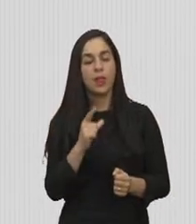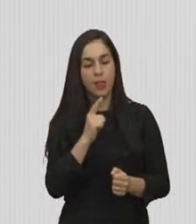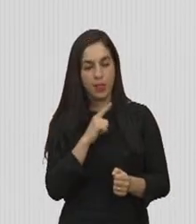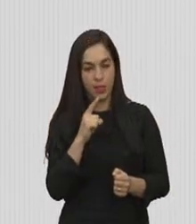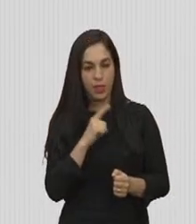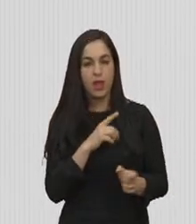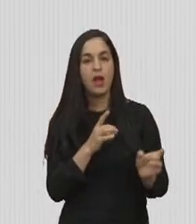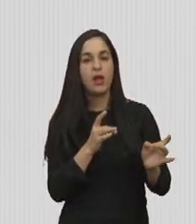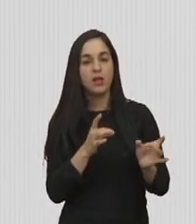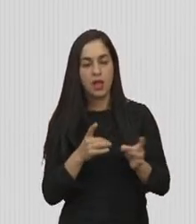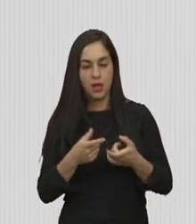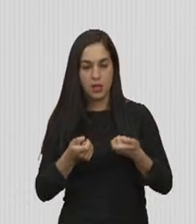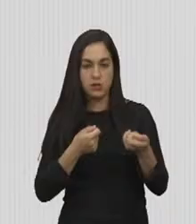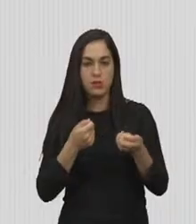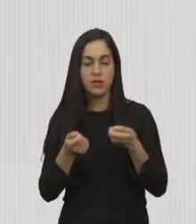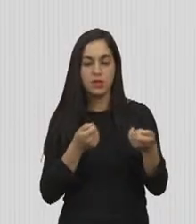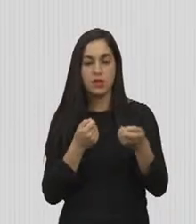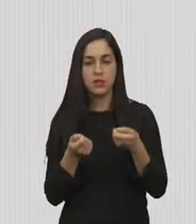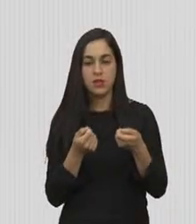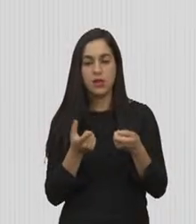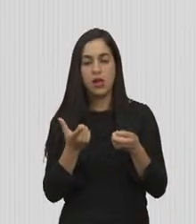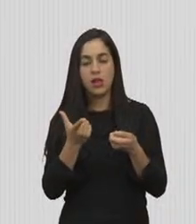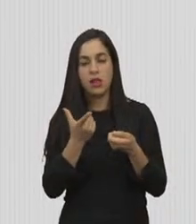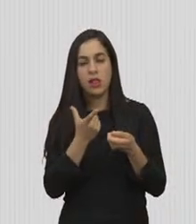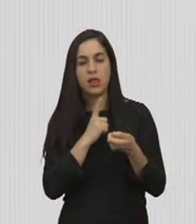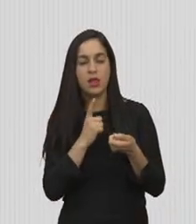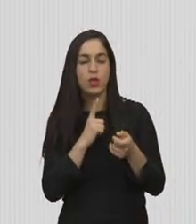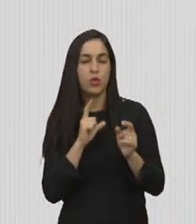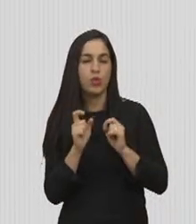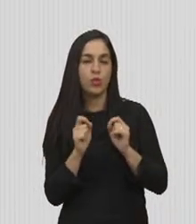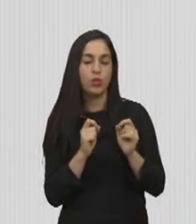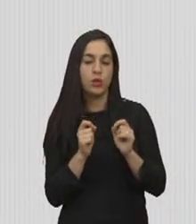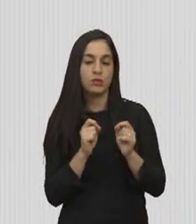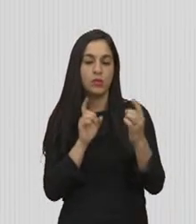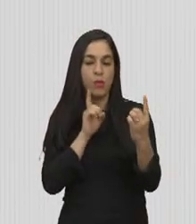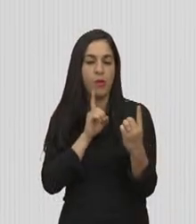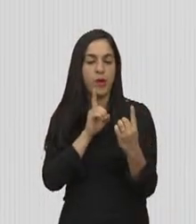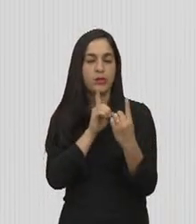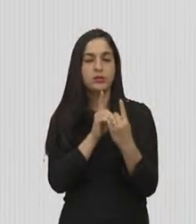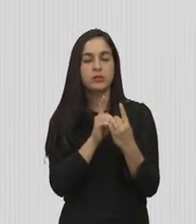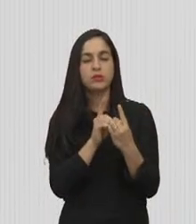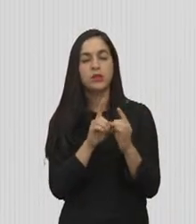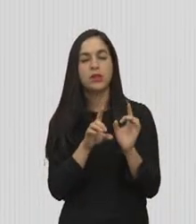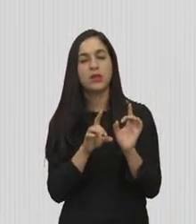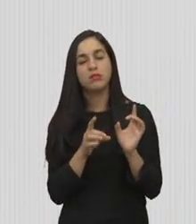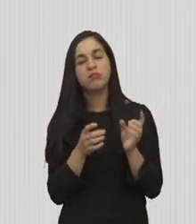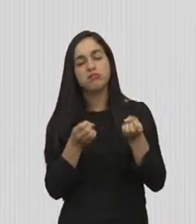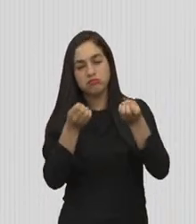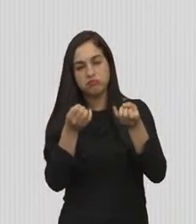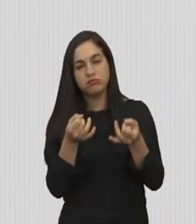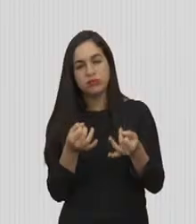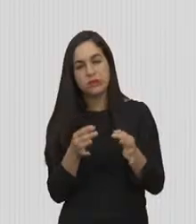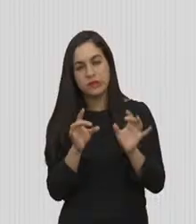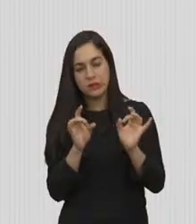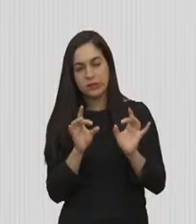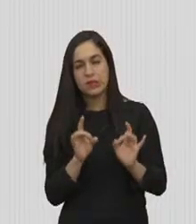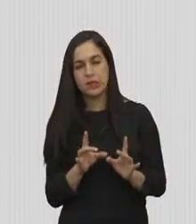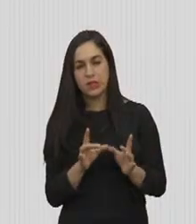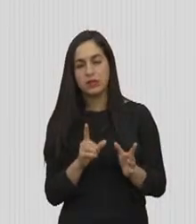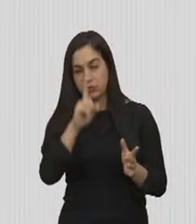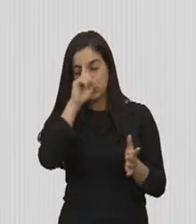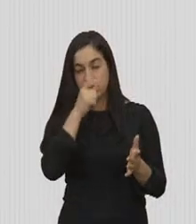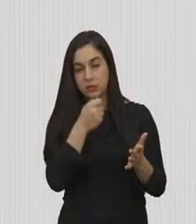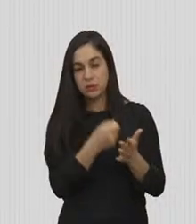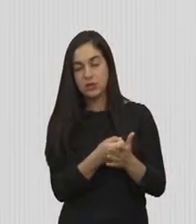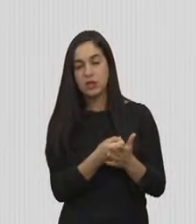administração. A gente abriu uma consulta para a definição da revisão do logística, do PROEJA em logística,